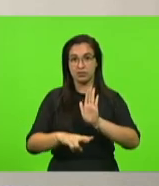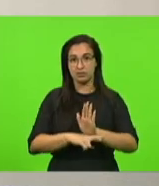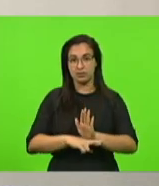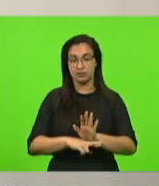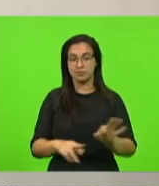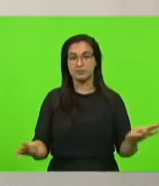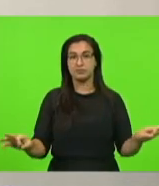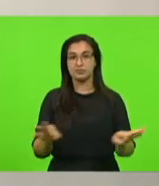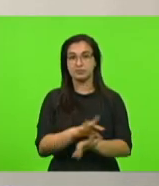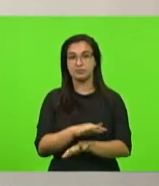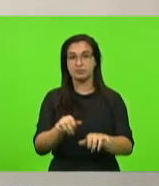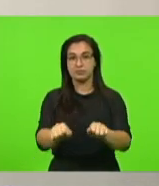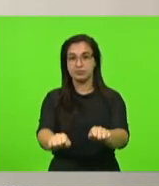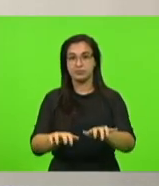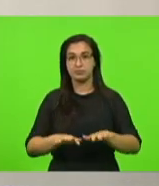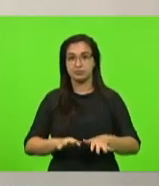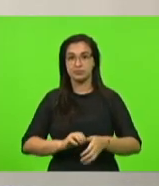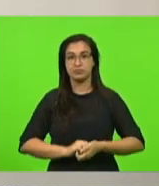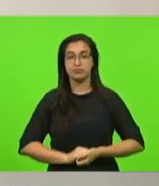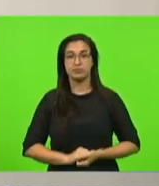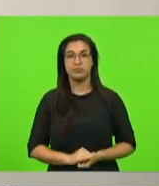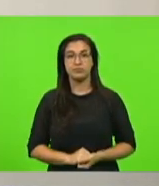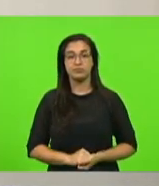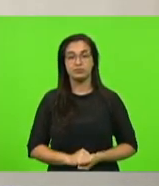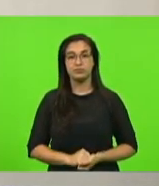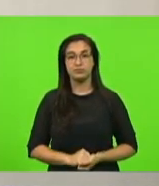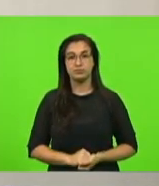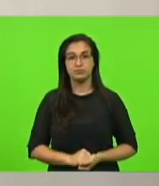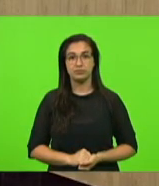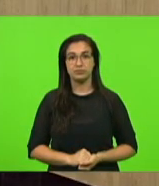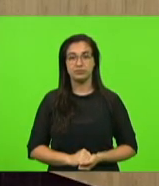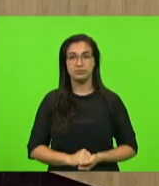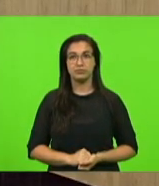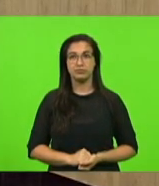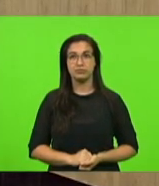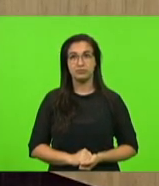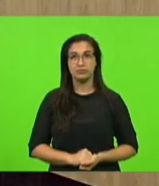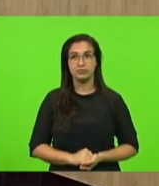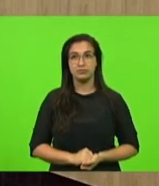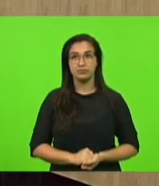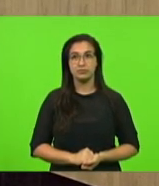amanhã, no horário regimental. Está encerrada a sessão.